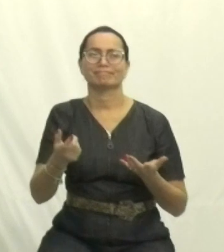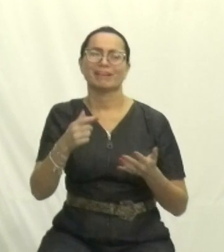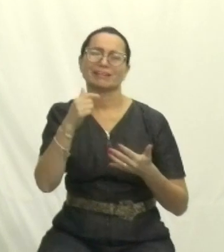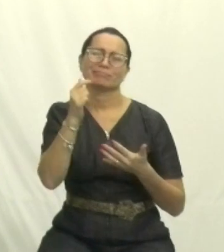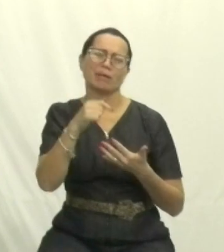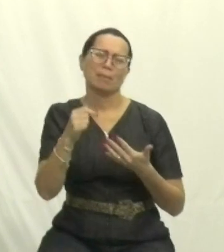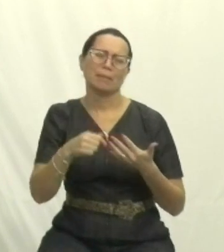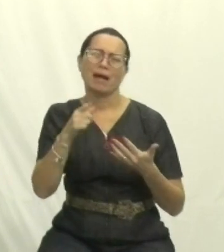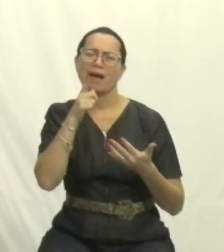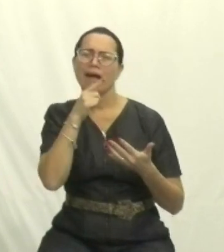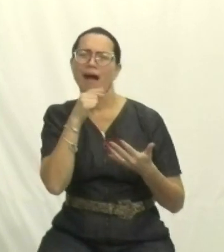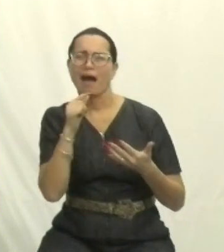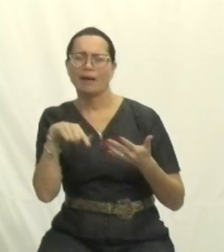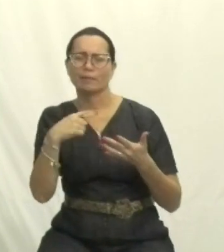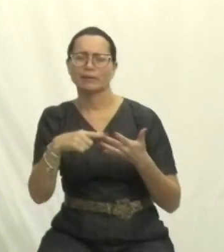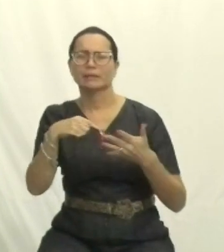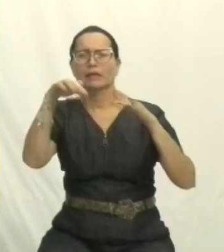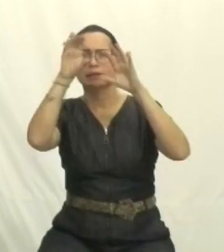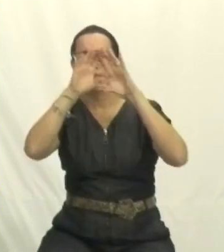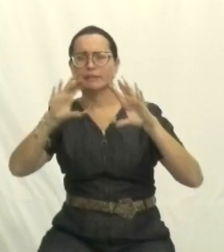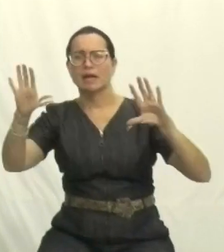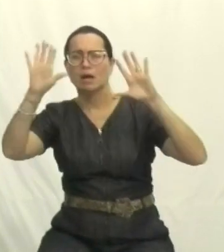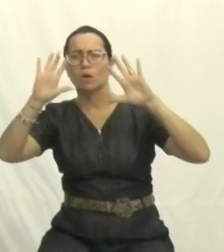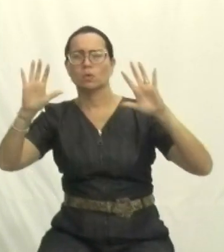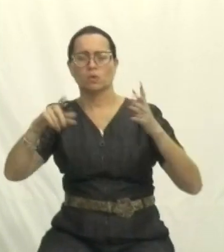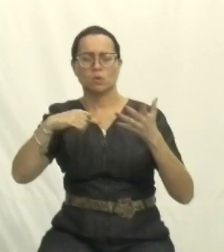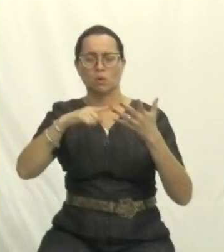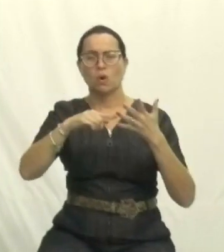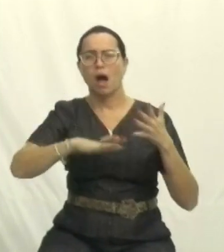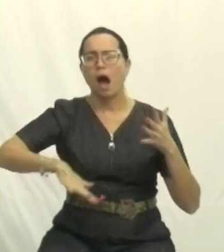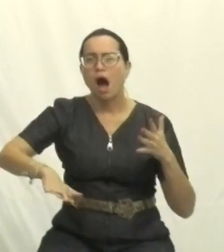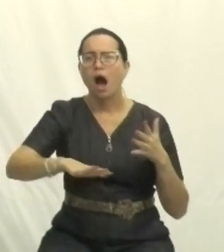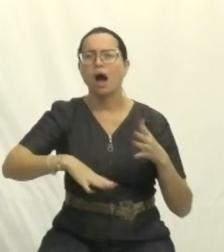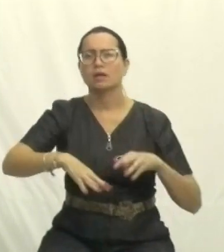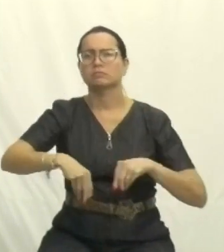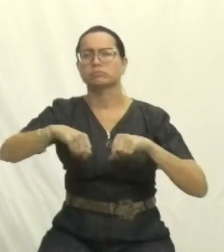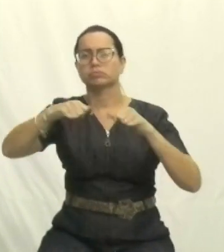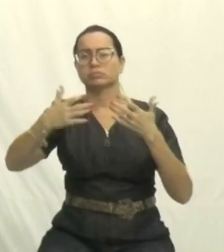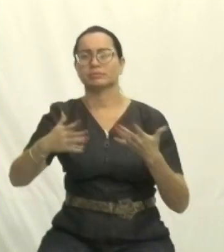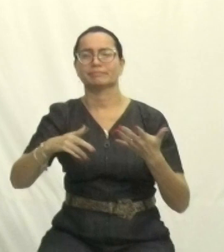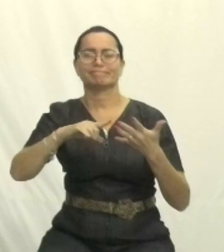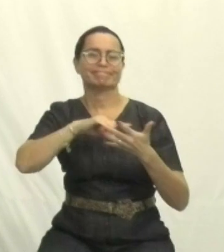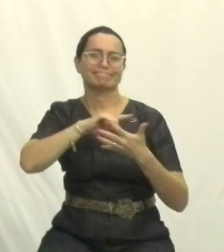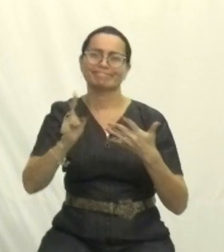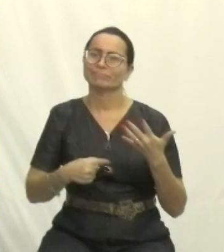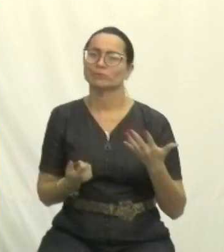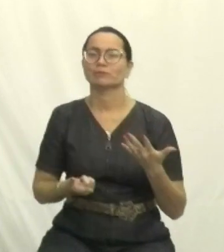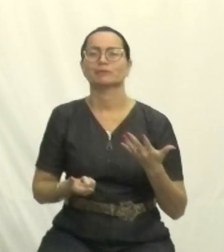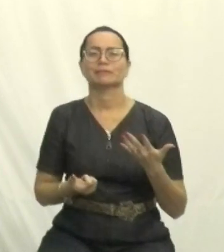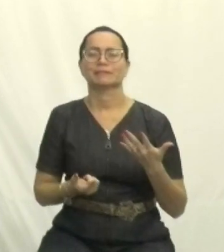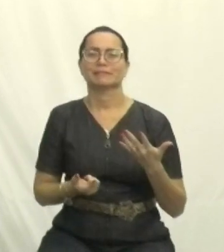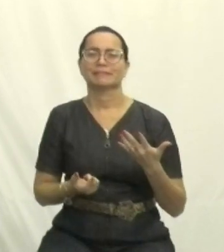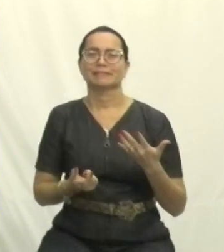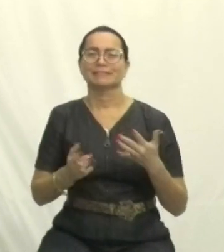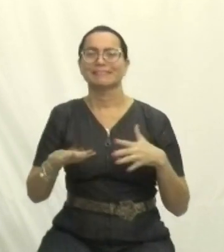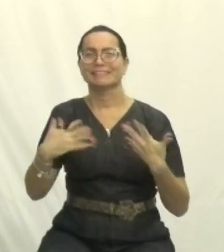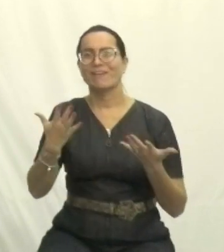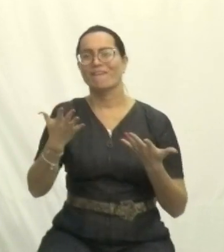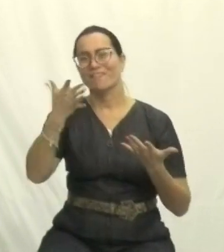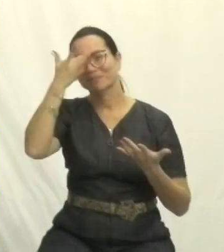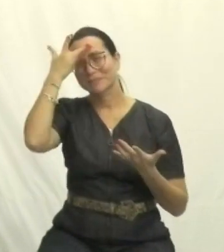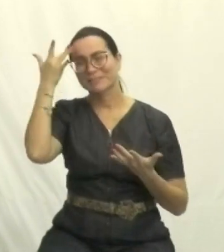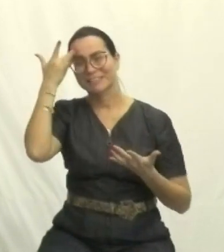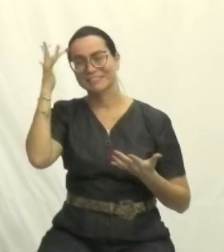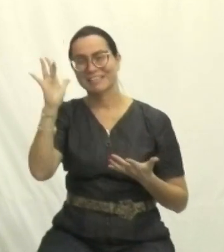aérea. Então, todas as demais que não se incluem nas anteriores, eles entram nessa. Por isso que eu falei que quando as pessoas não sabem para quem ligar,